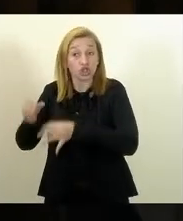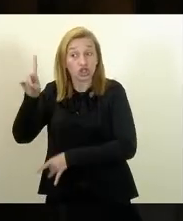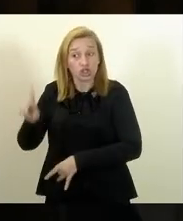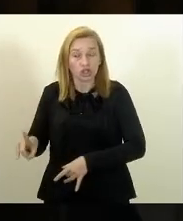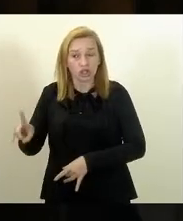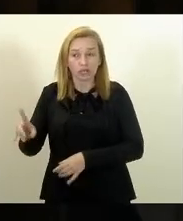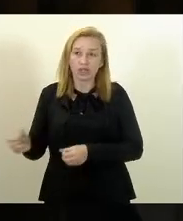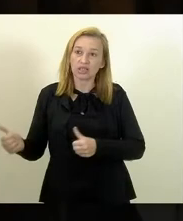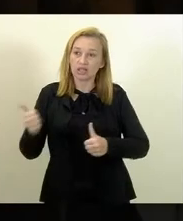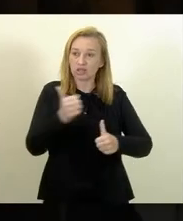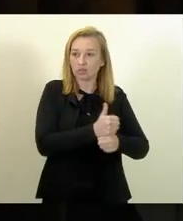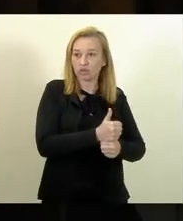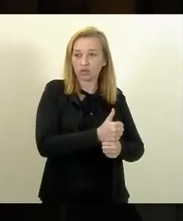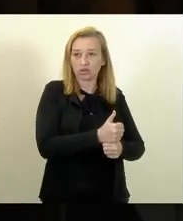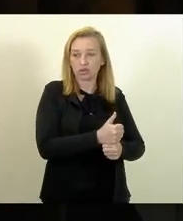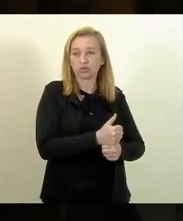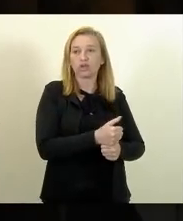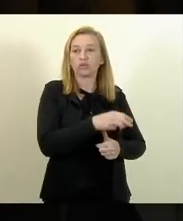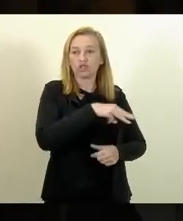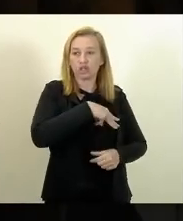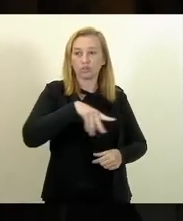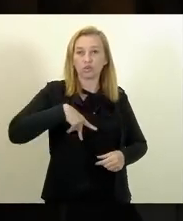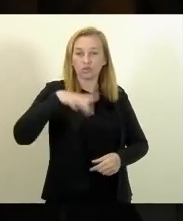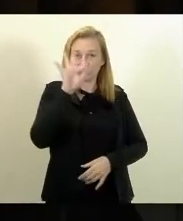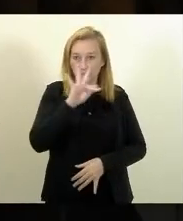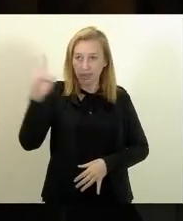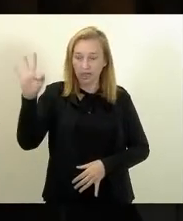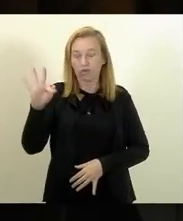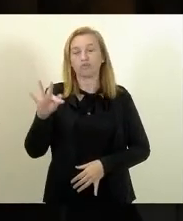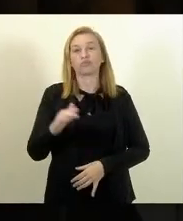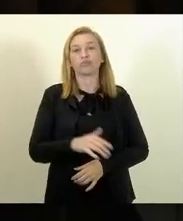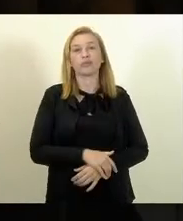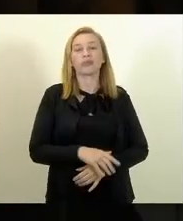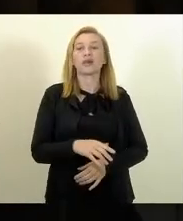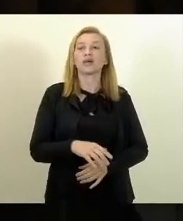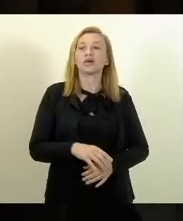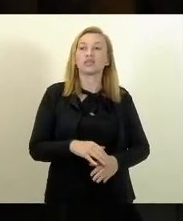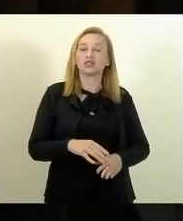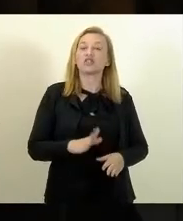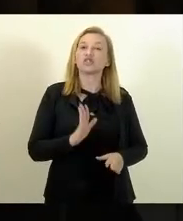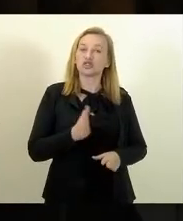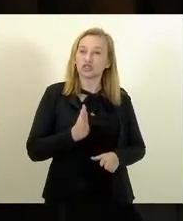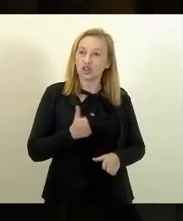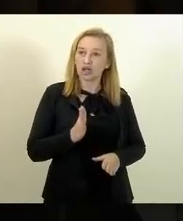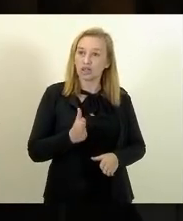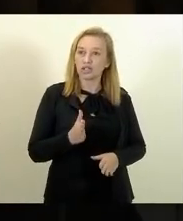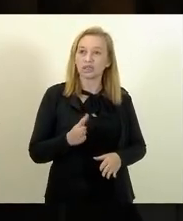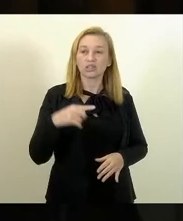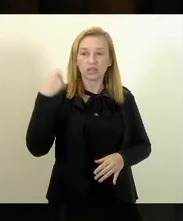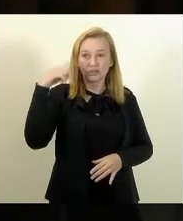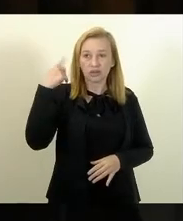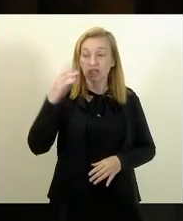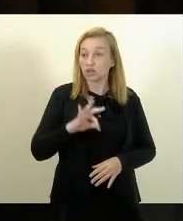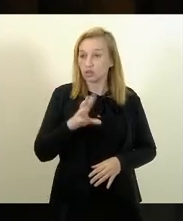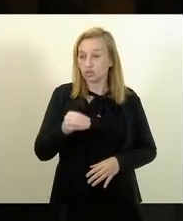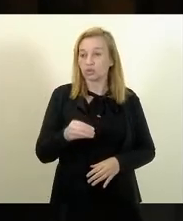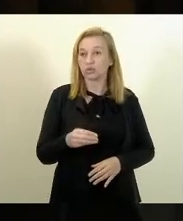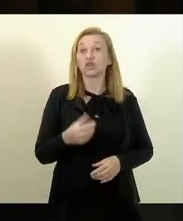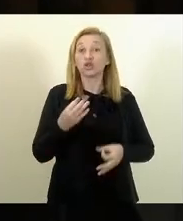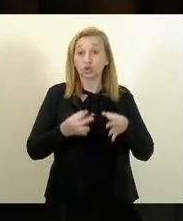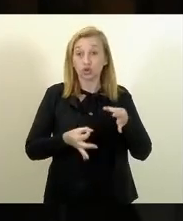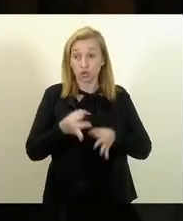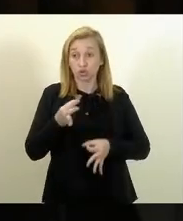assumir a vaga no concurso que tinha feito para o Ministério Público Federal. Já tinha sido servidor do MPF, já tinha sido da Advocacia Geral da União,